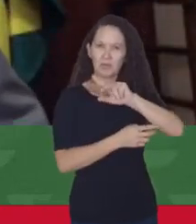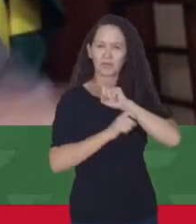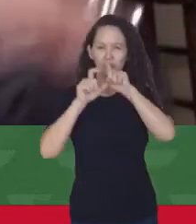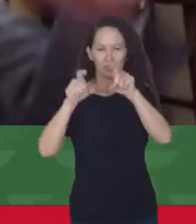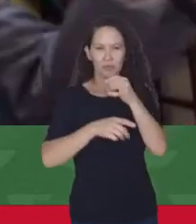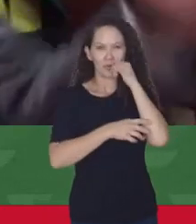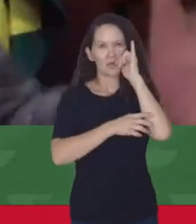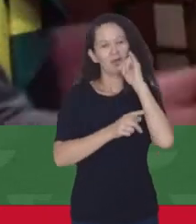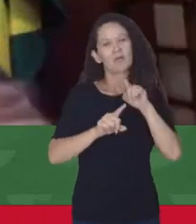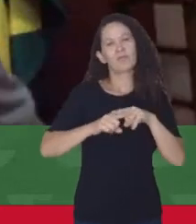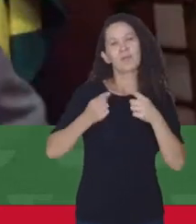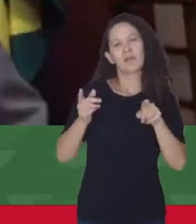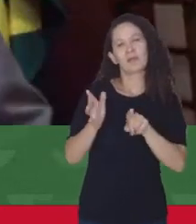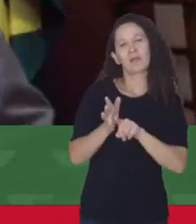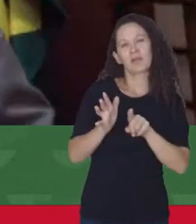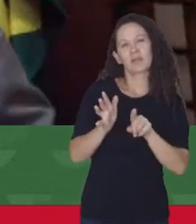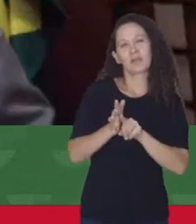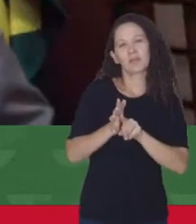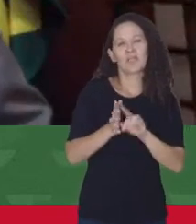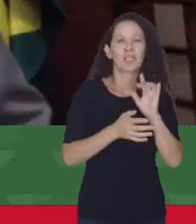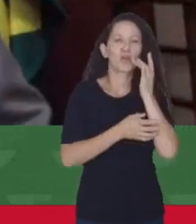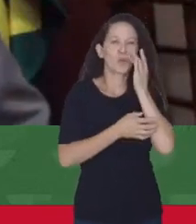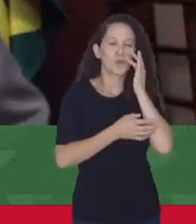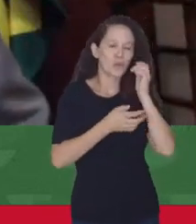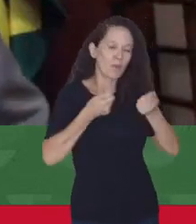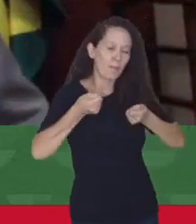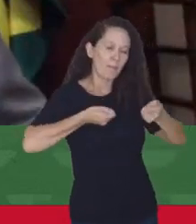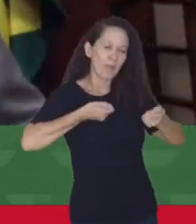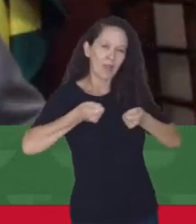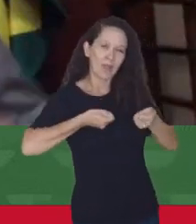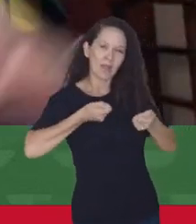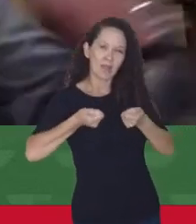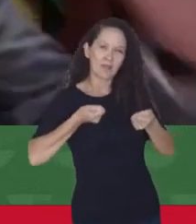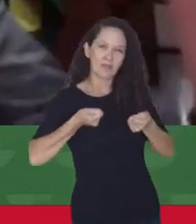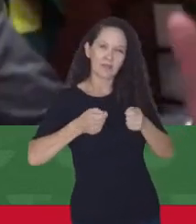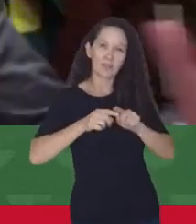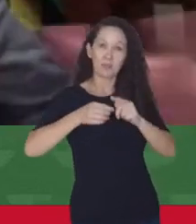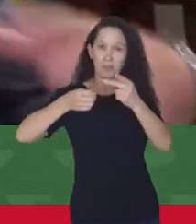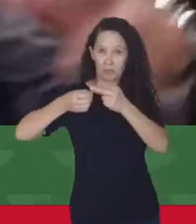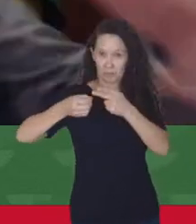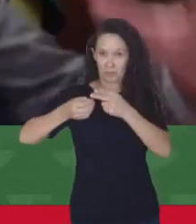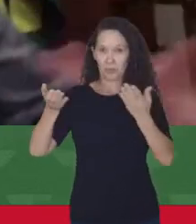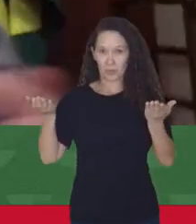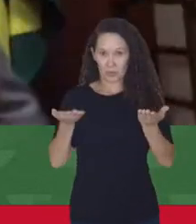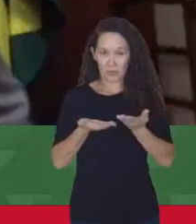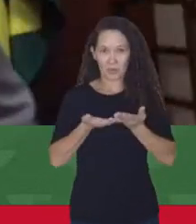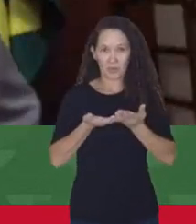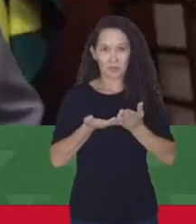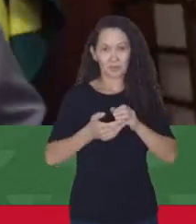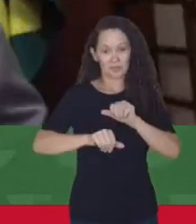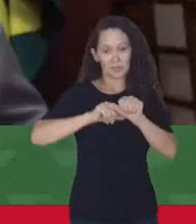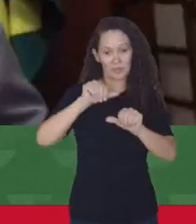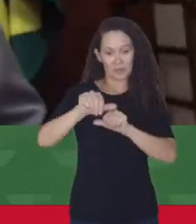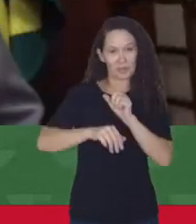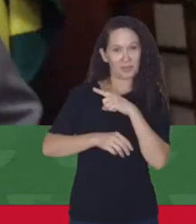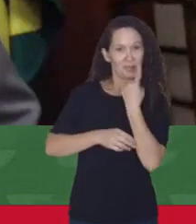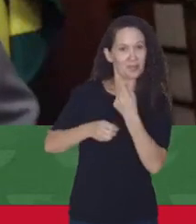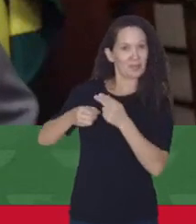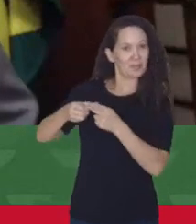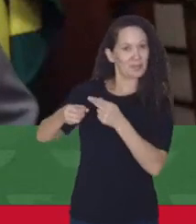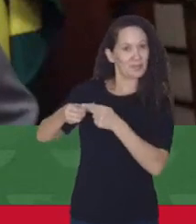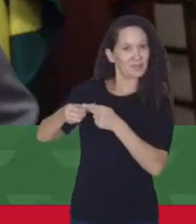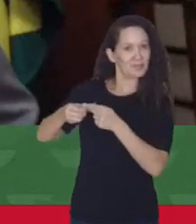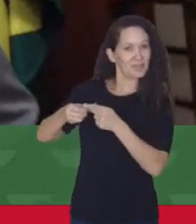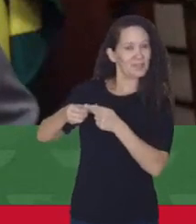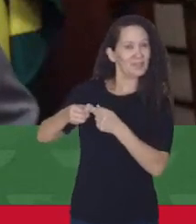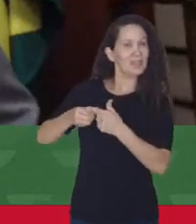campo, mas também na questão do minério, do petróleo agora, que está transformando a nossa Petrobras,